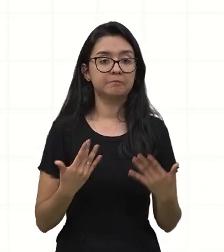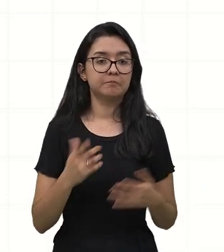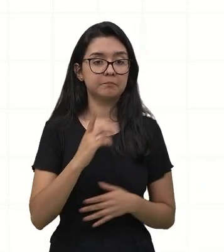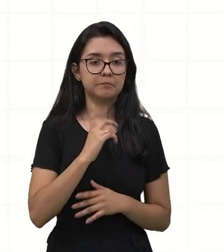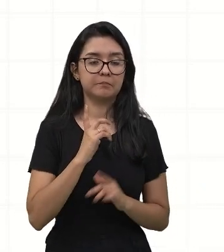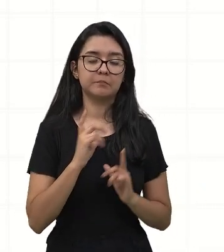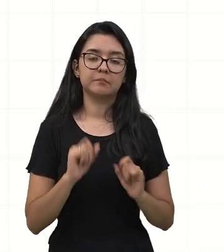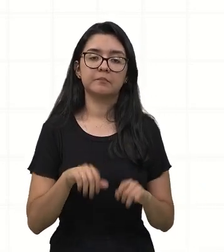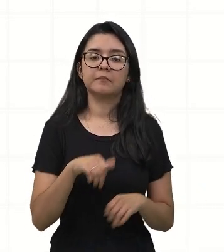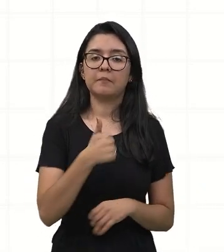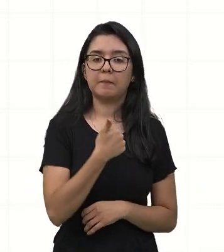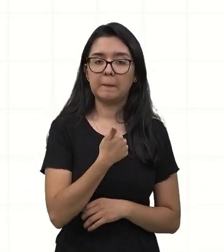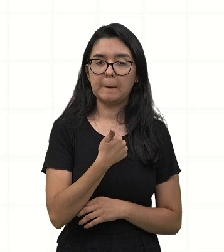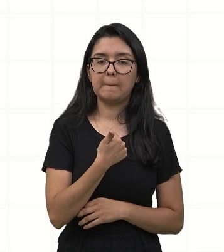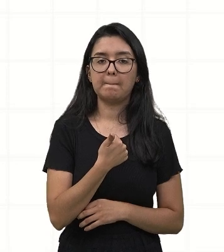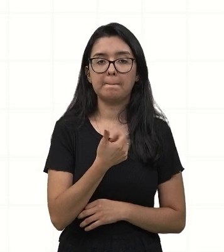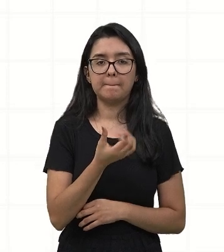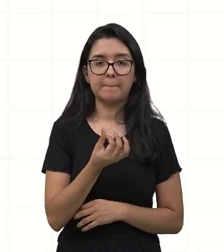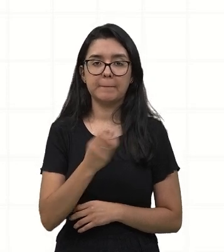aí